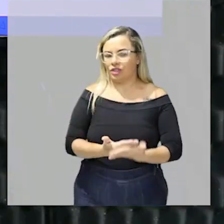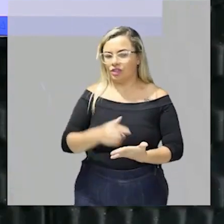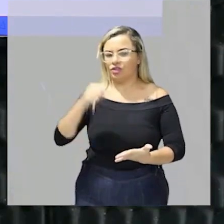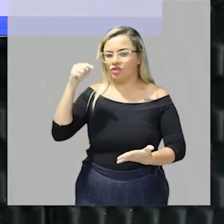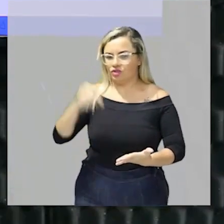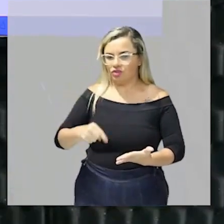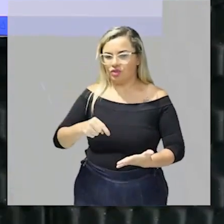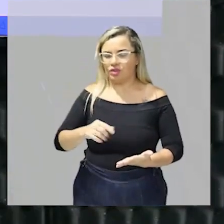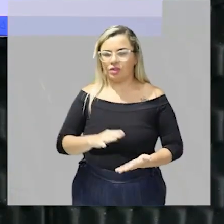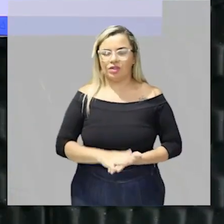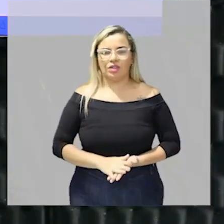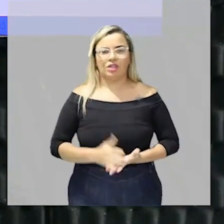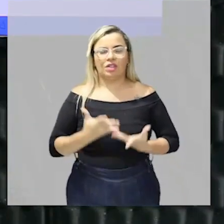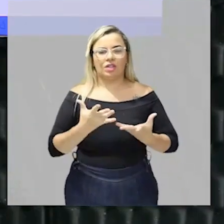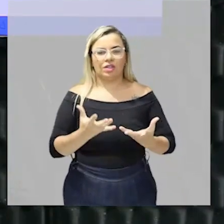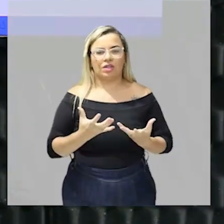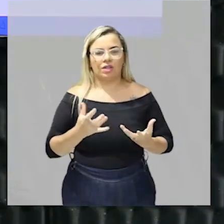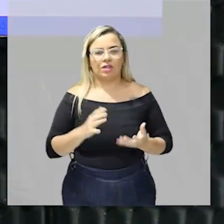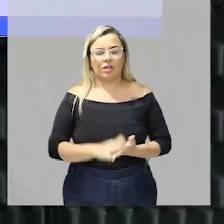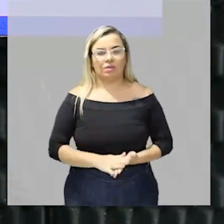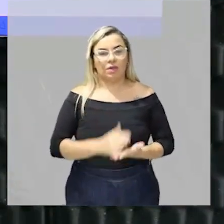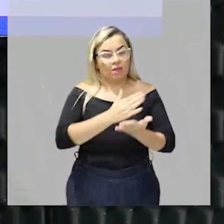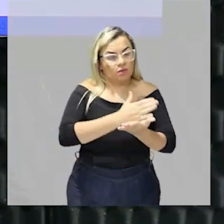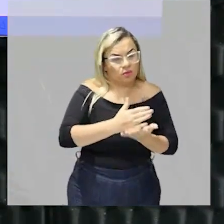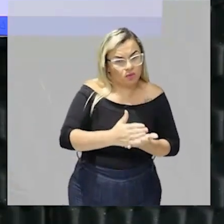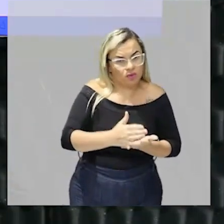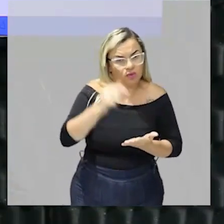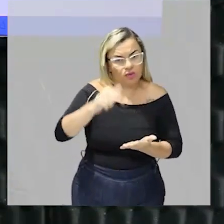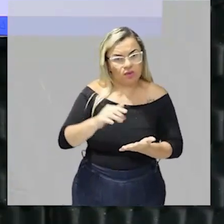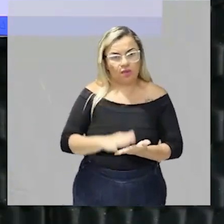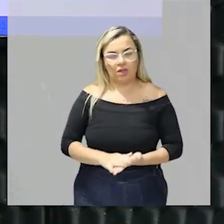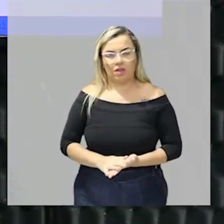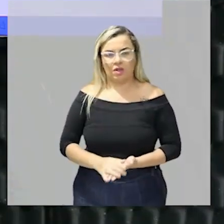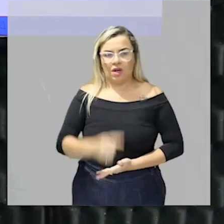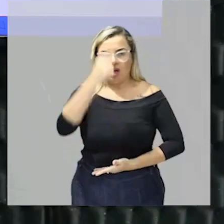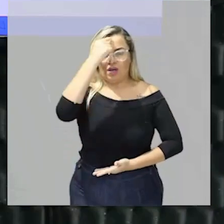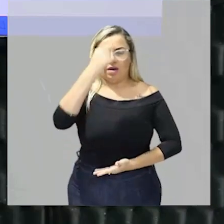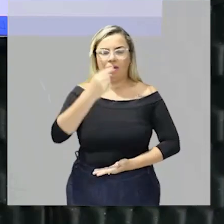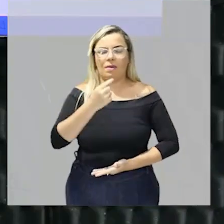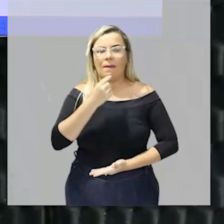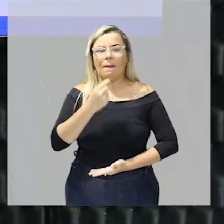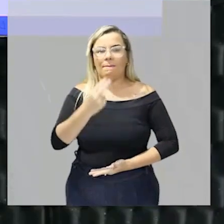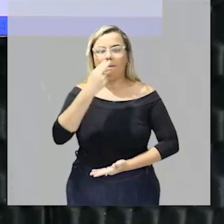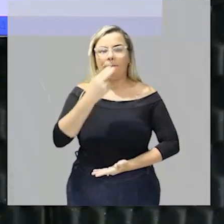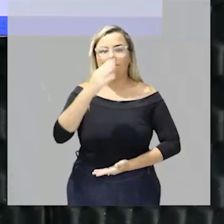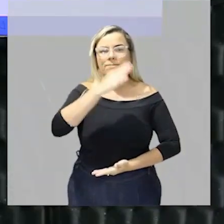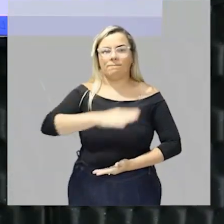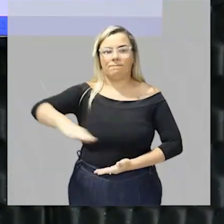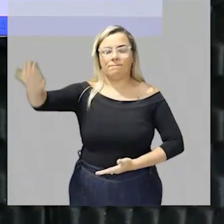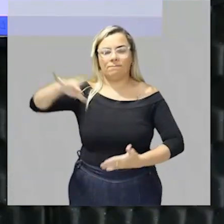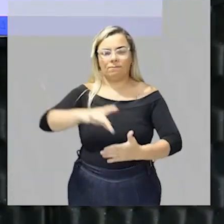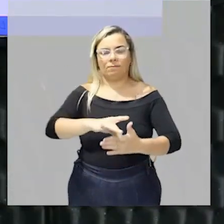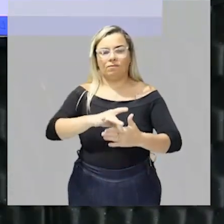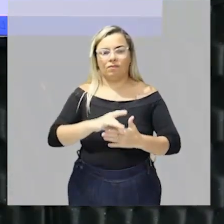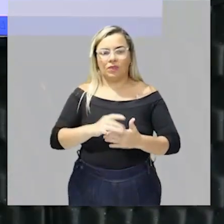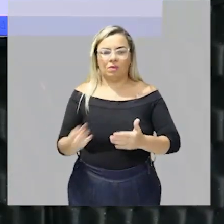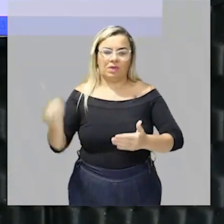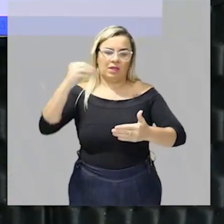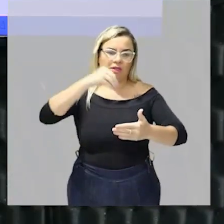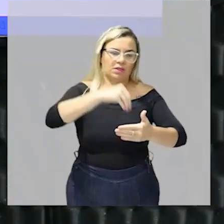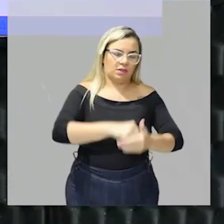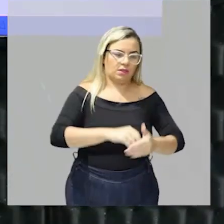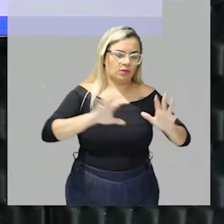ele exalta a figura de Hitler, afinal de contas, ele trouxe Hitler para dentro de um